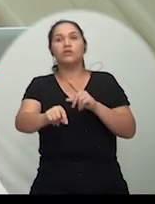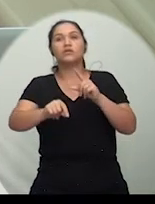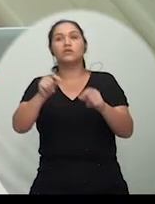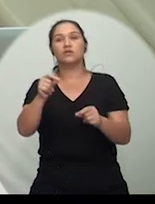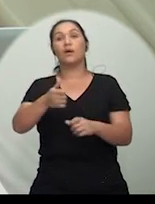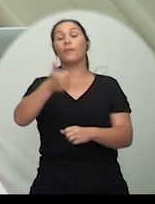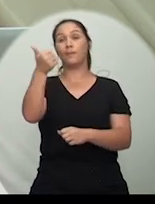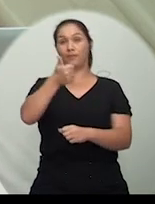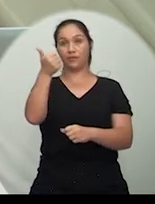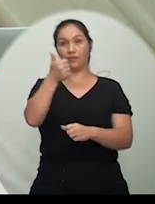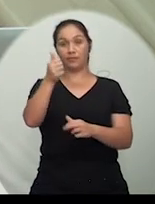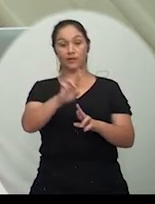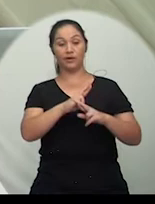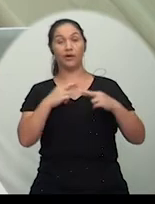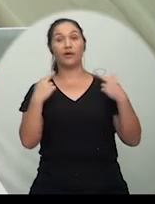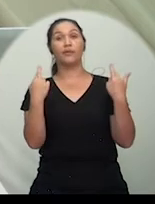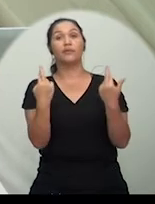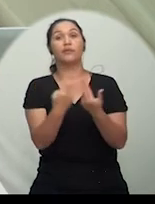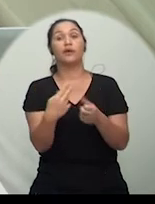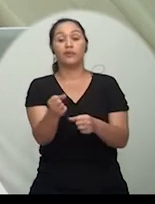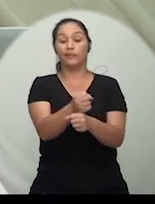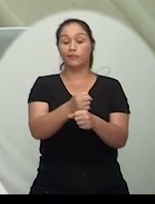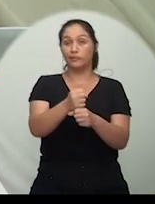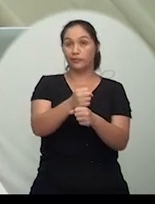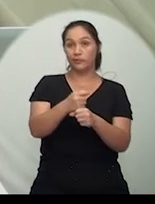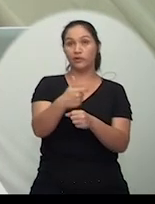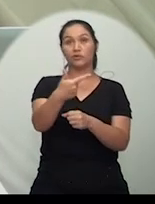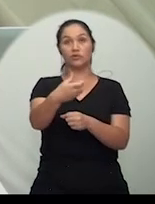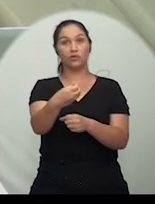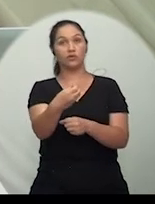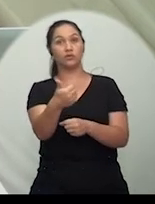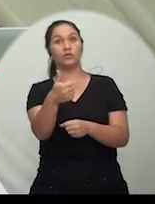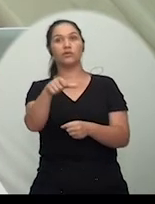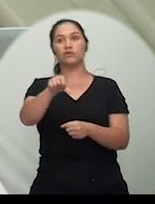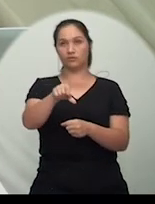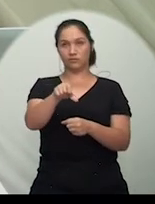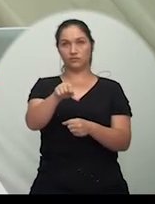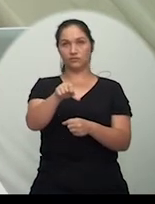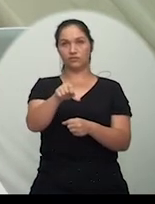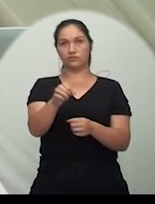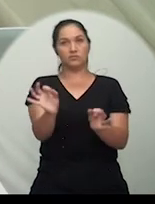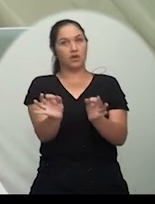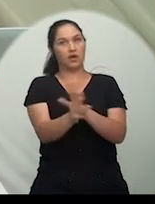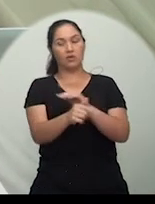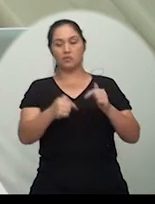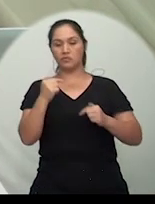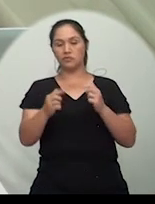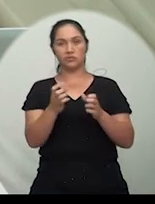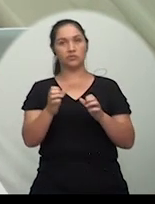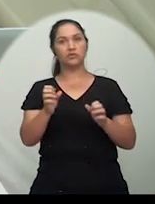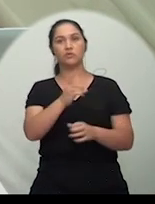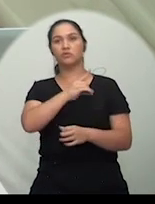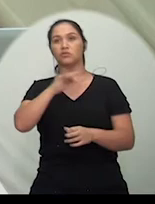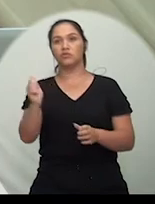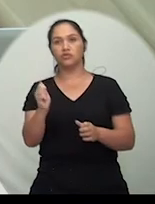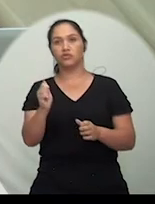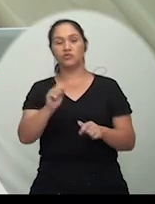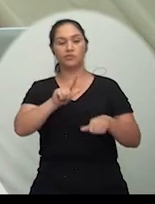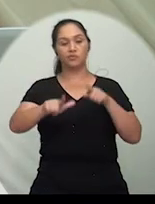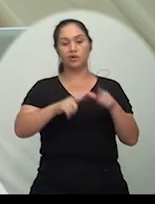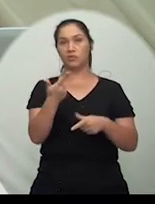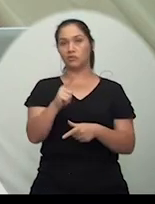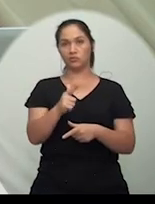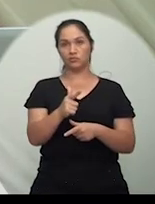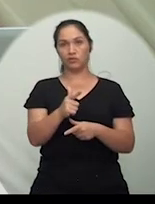do ano de 2019. Terminada a ordem do dia, não havendo mais nada a tratar, encerramos os trabalhos da